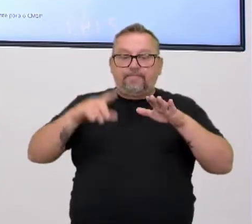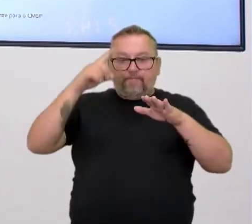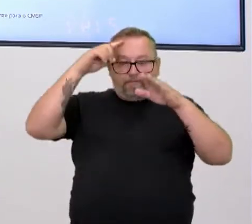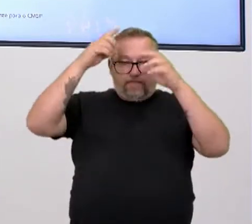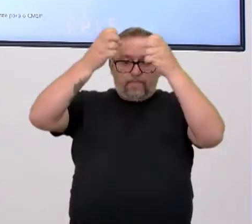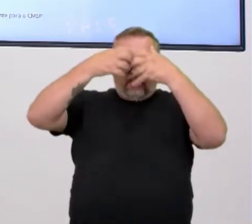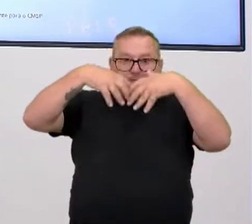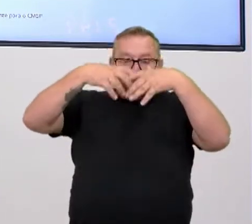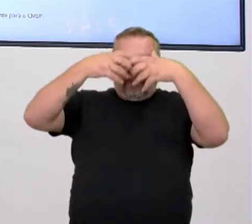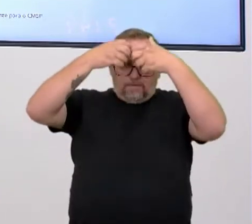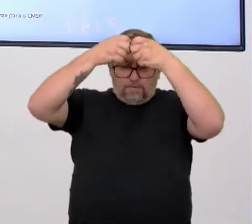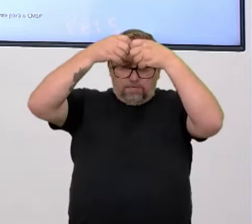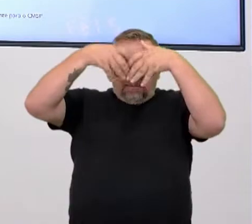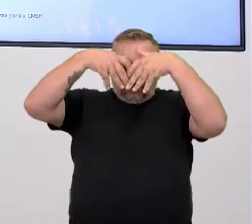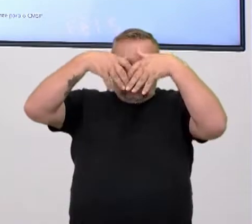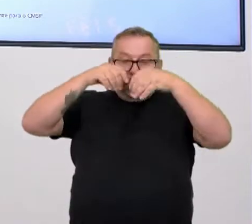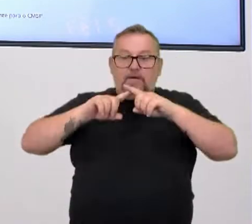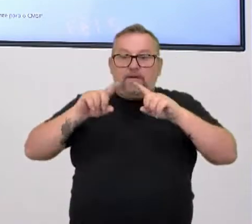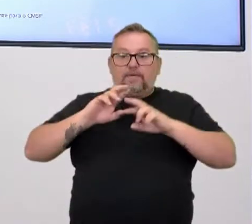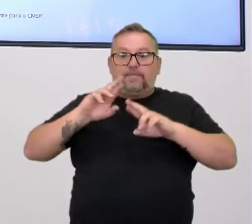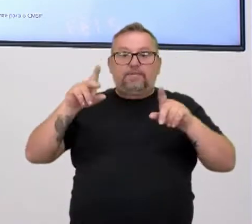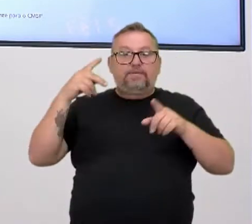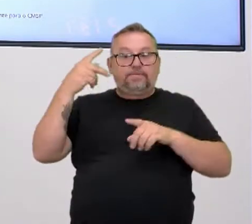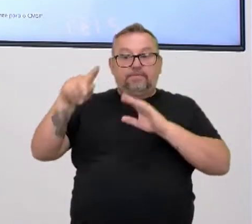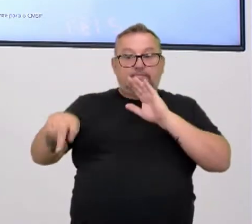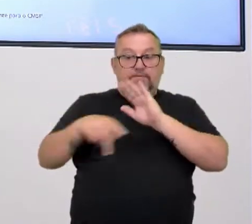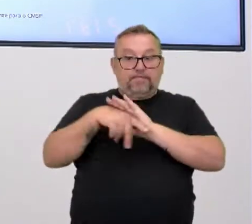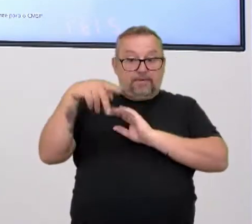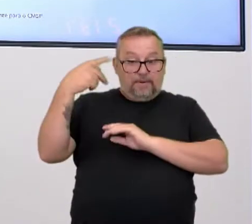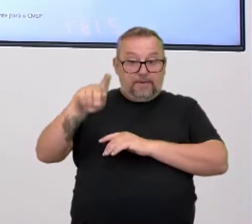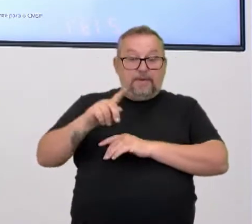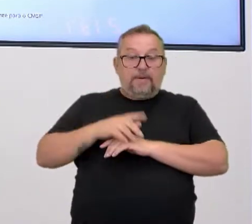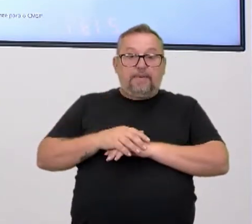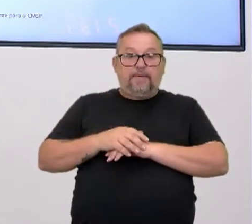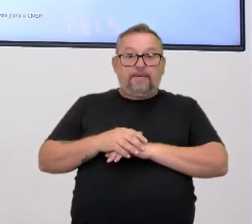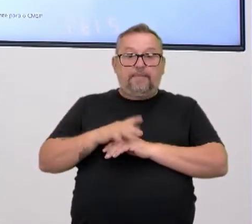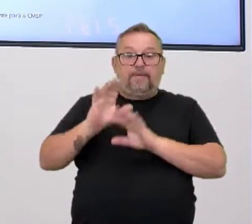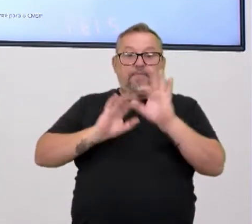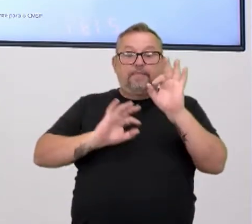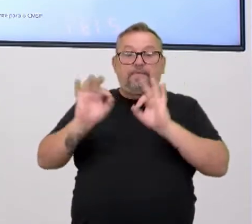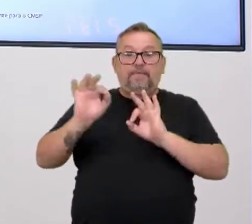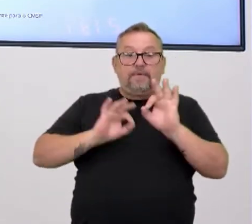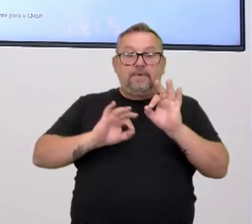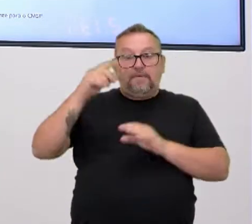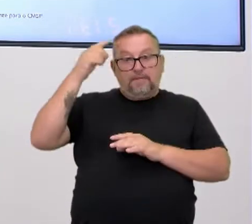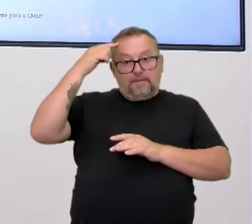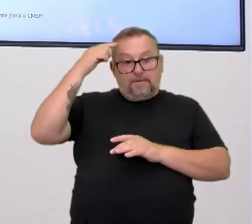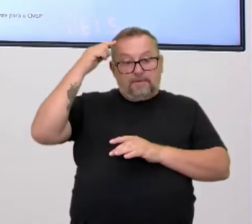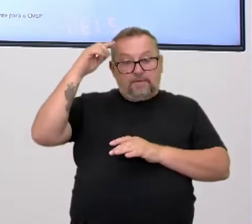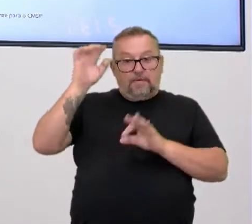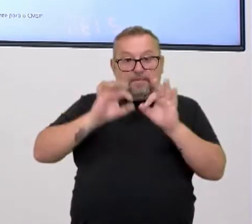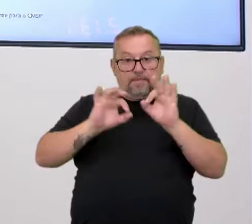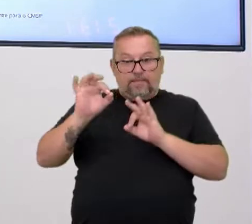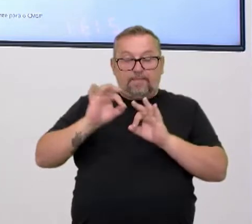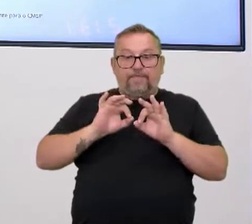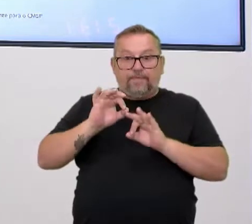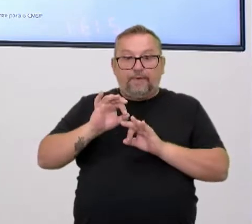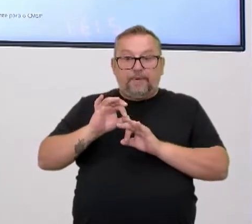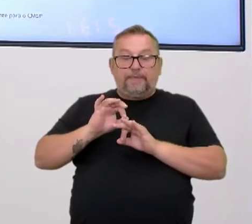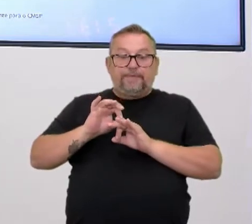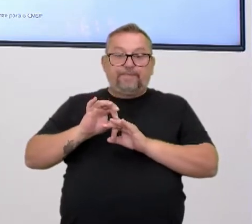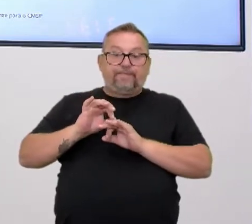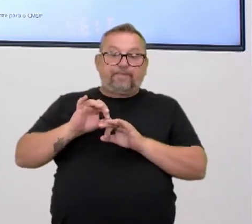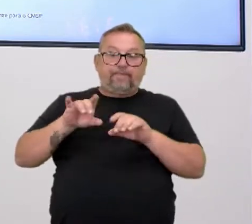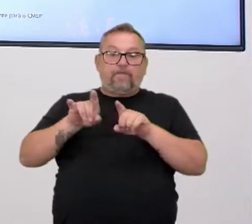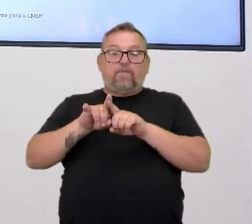aí meu vai ficar diferente do de vocês. Então, para organizar essas ideias, eu preparei um mapa mental e